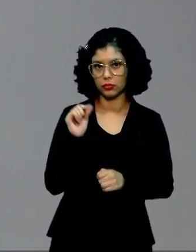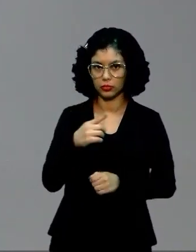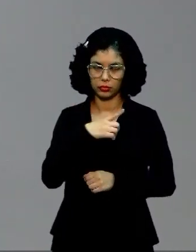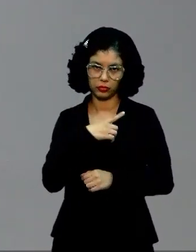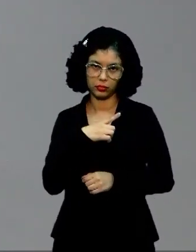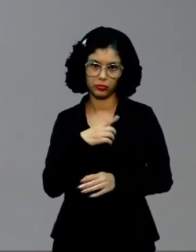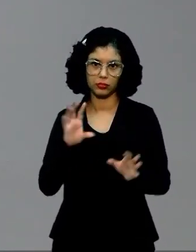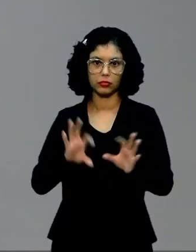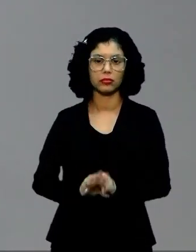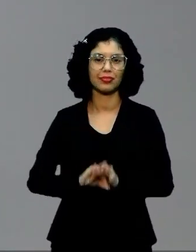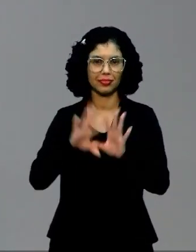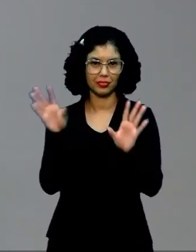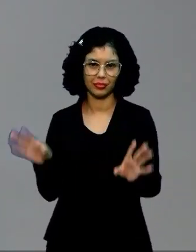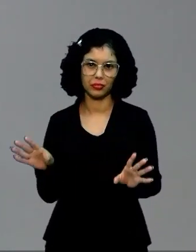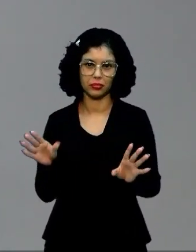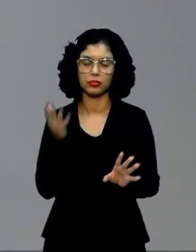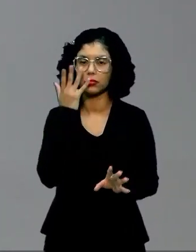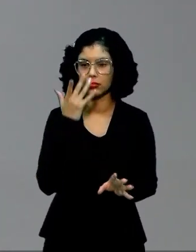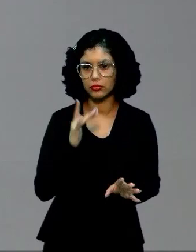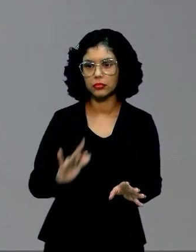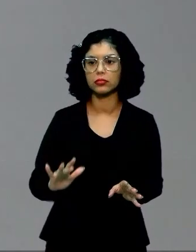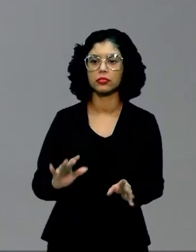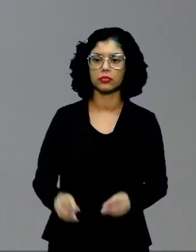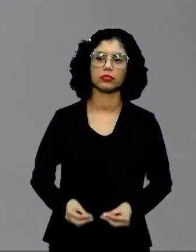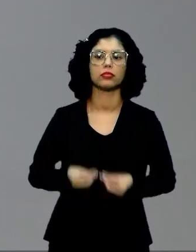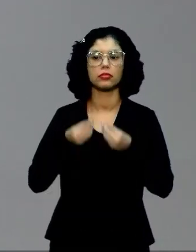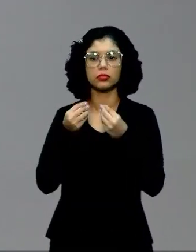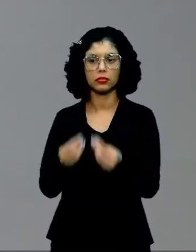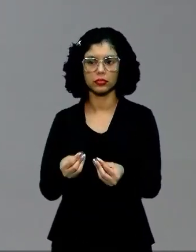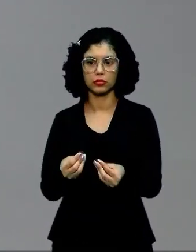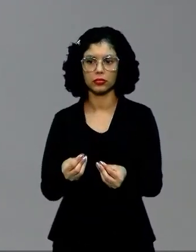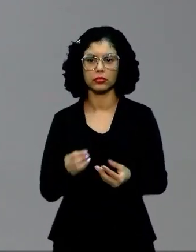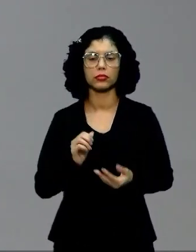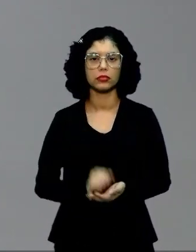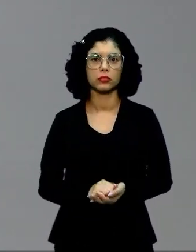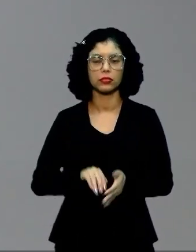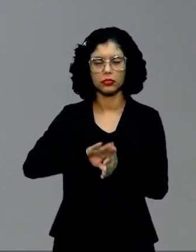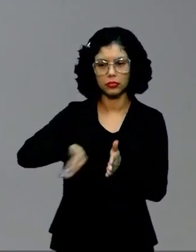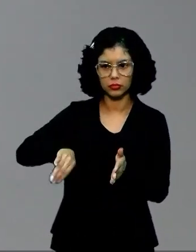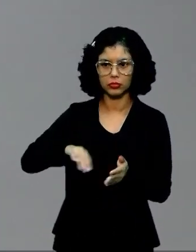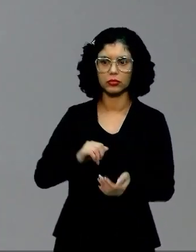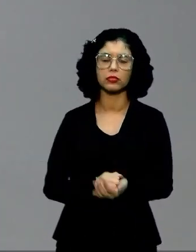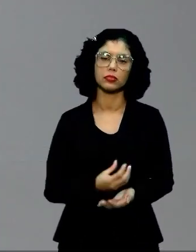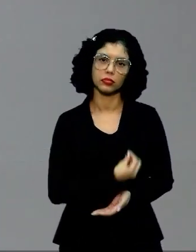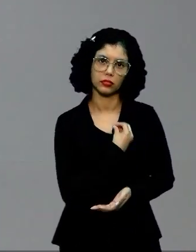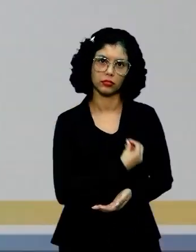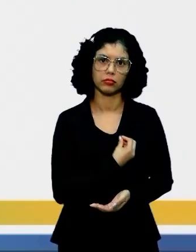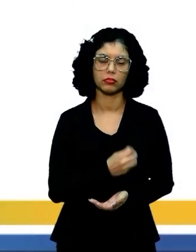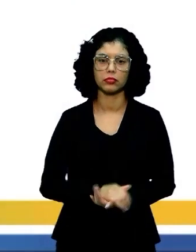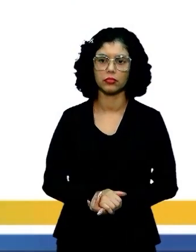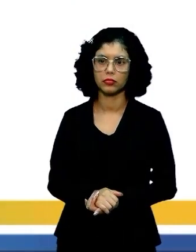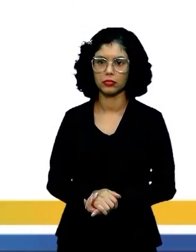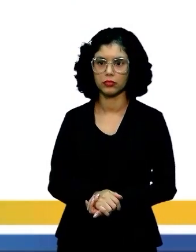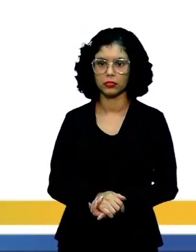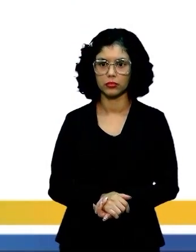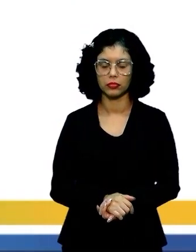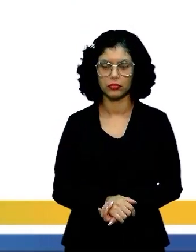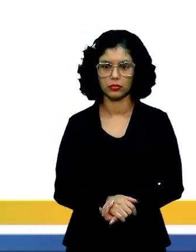tivessem que abandonar essa criança, entregar ali, tirar do convívio deles, tá?